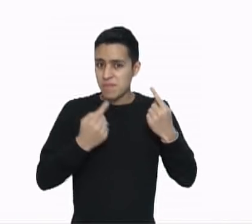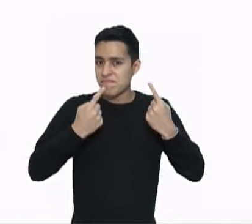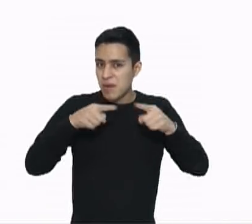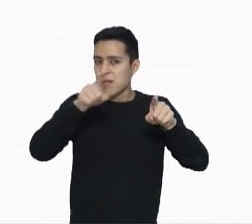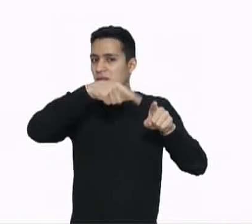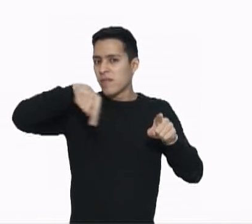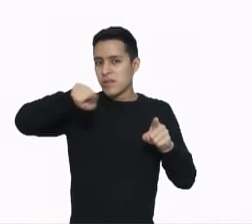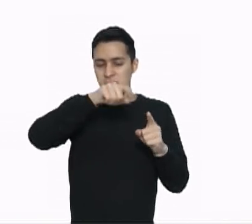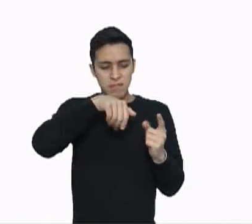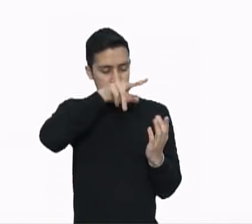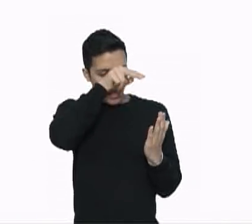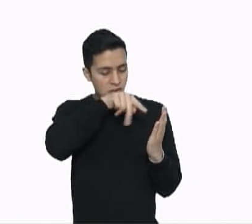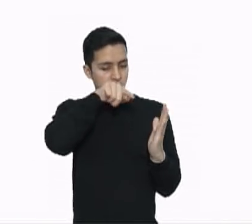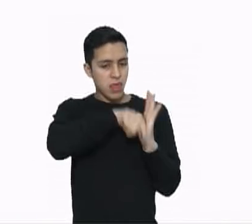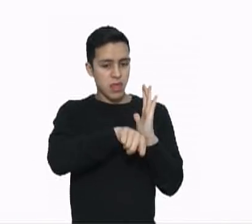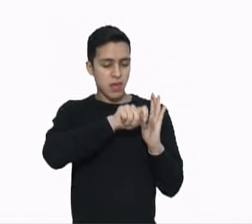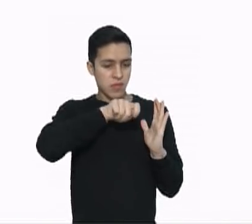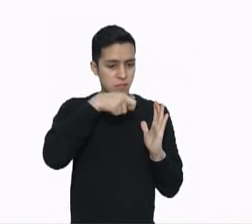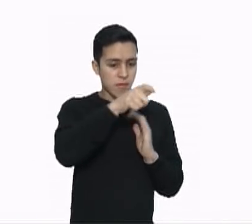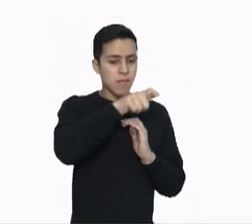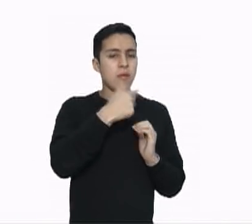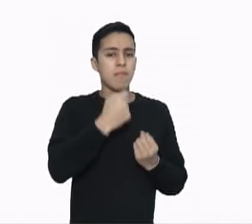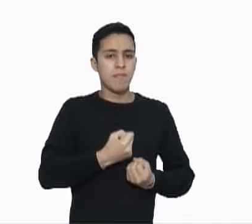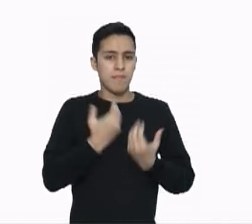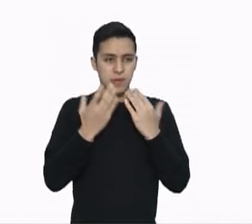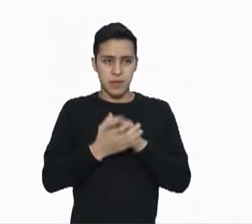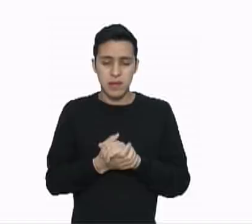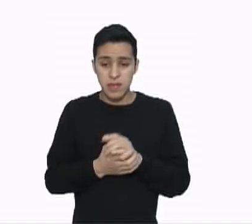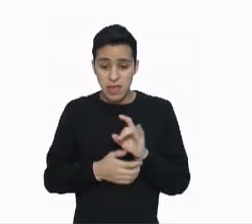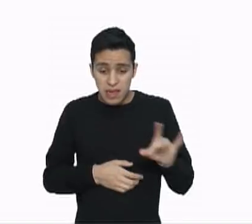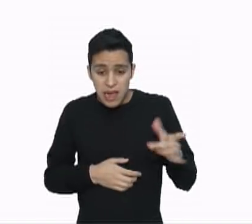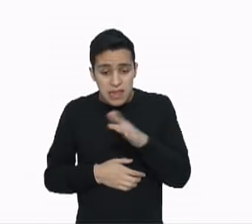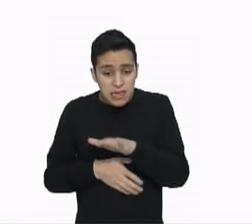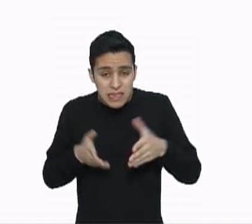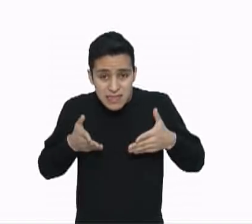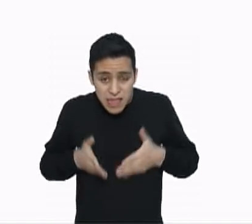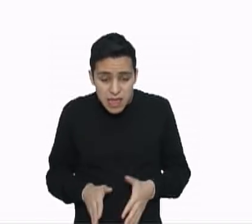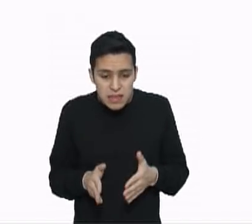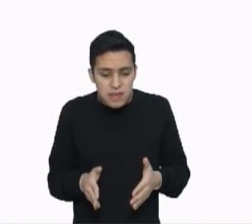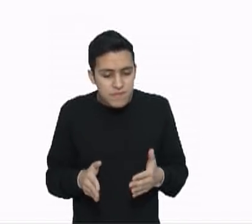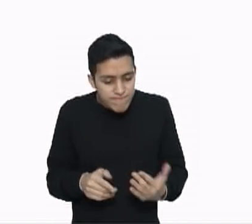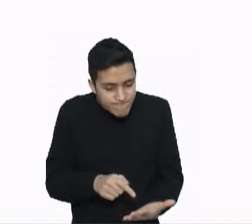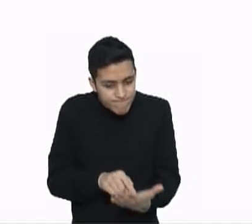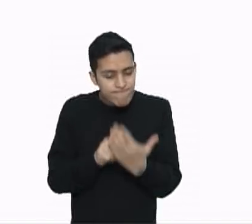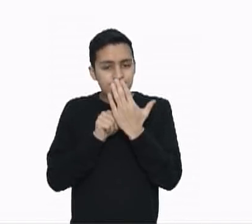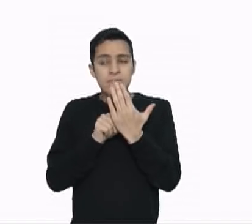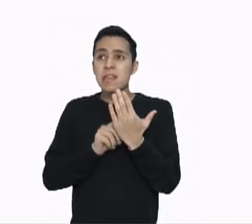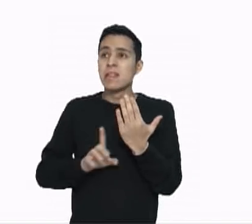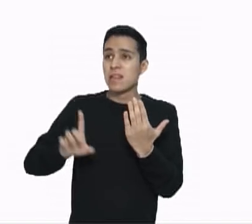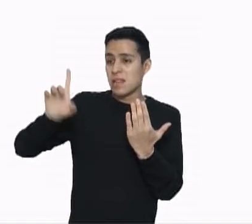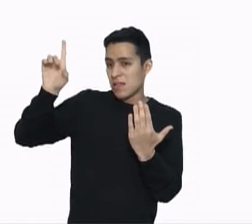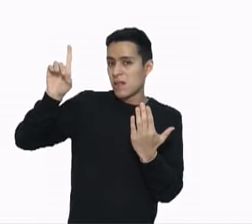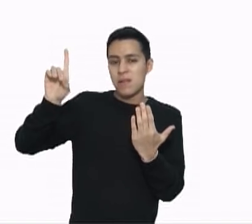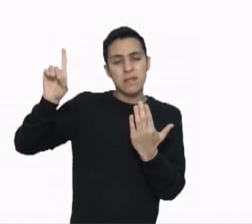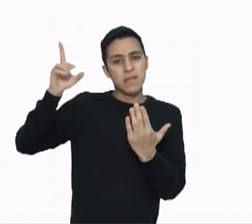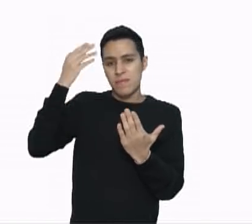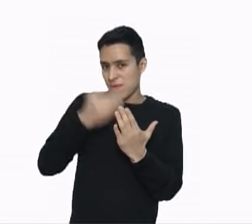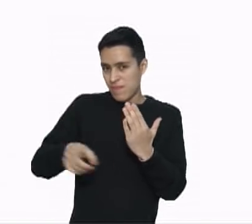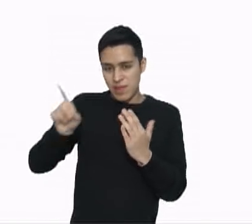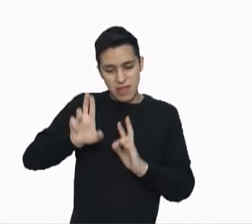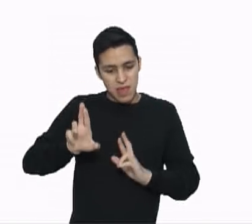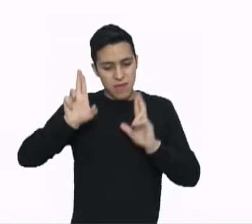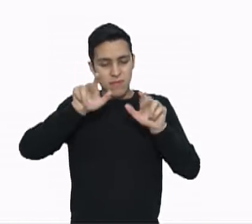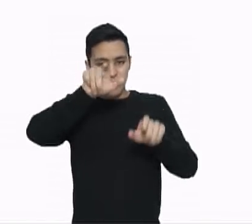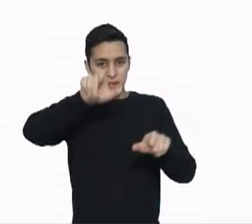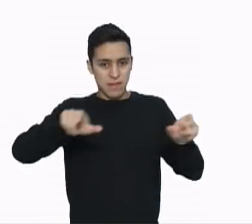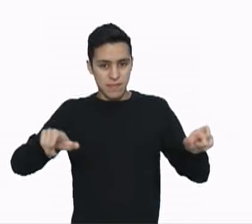a aprofundar o conhecimento nesse grande poeta. Cada criança ao nascer nos traz a mensagem de que Deus não perdeu a esperança